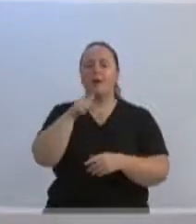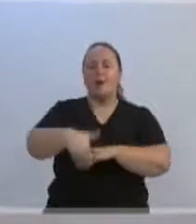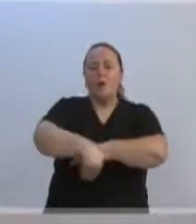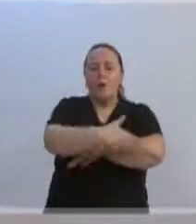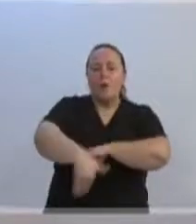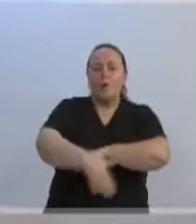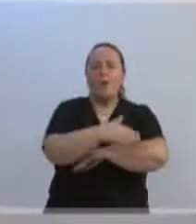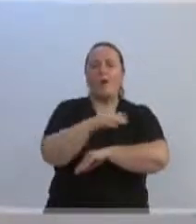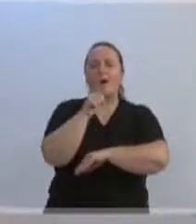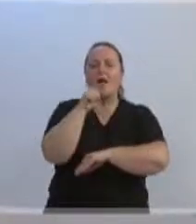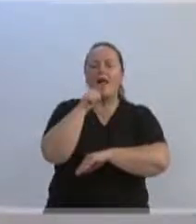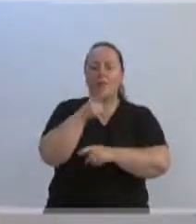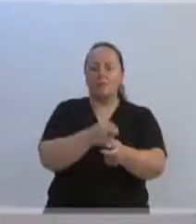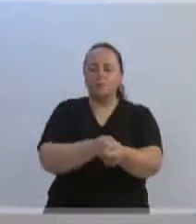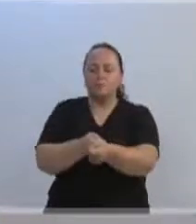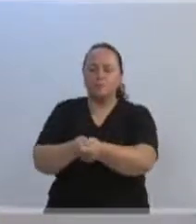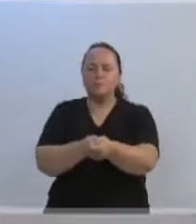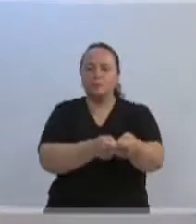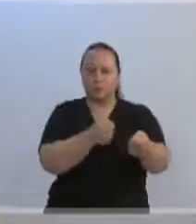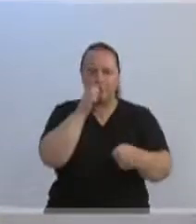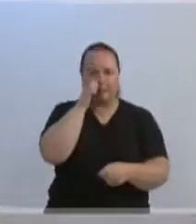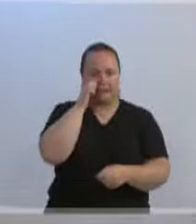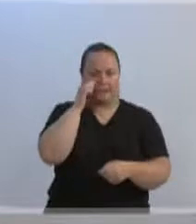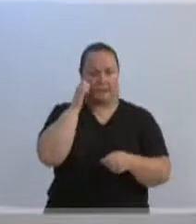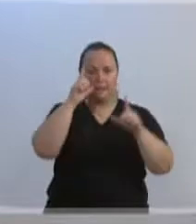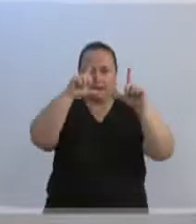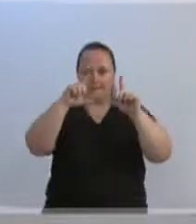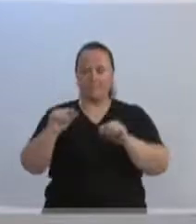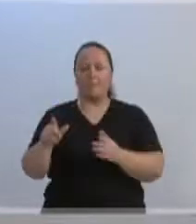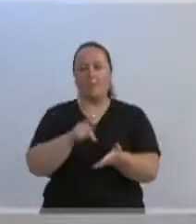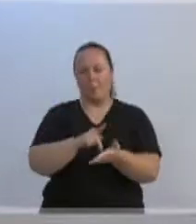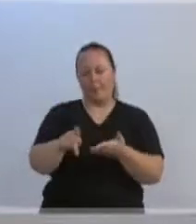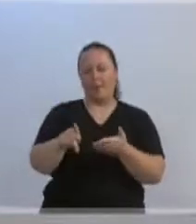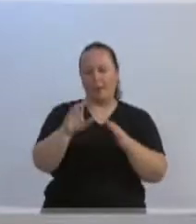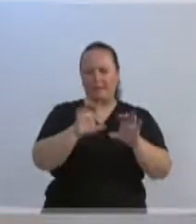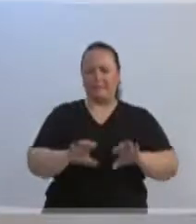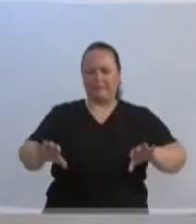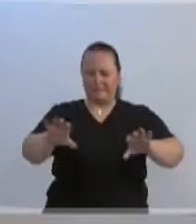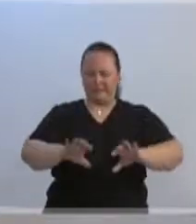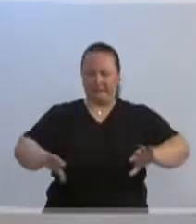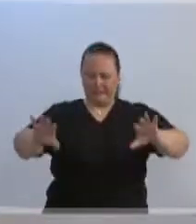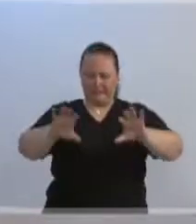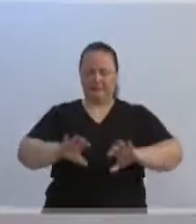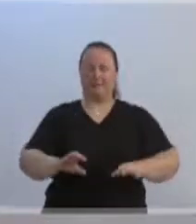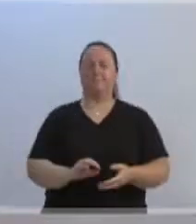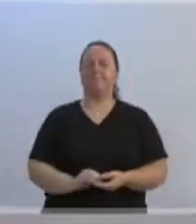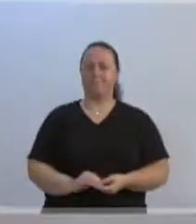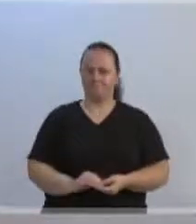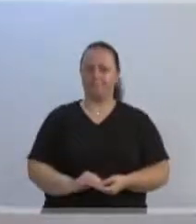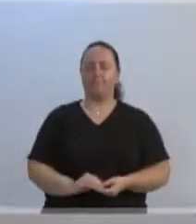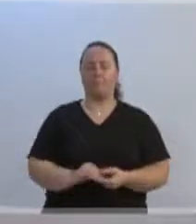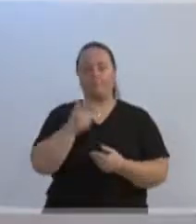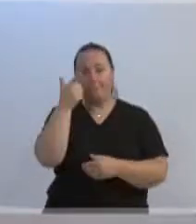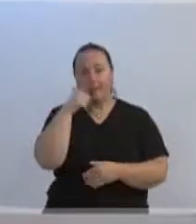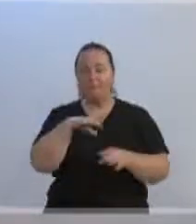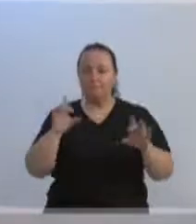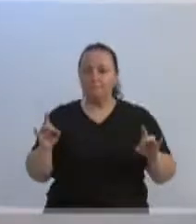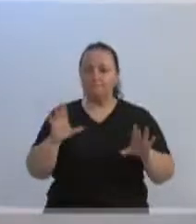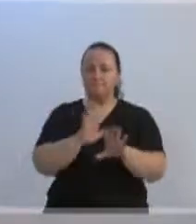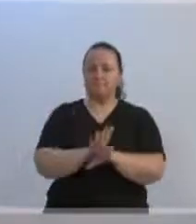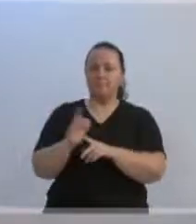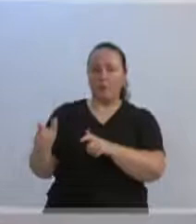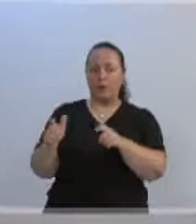determinado nas quatro vias somente seja uma olhada na possibilidade de conseguir concluir as quatro vias ele se desloca para próximo da